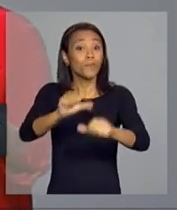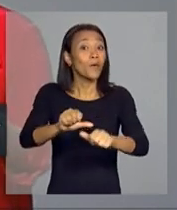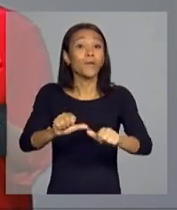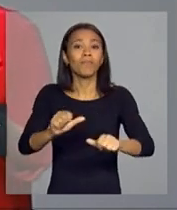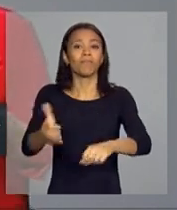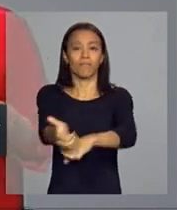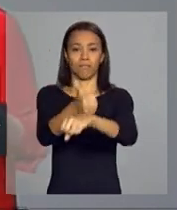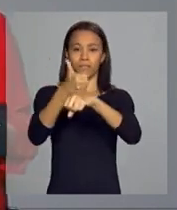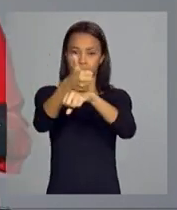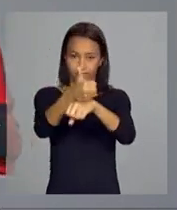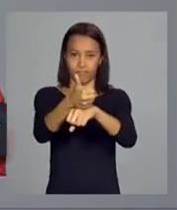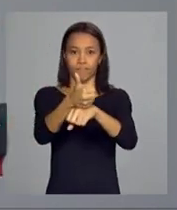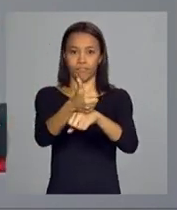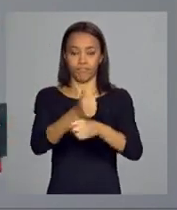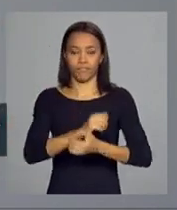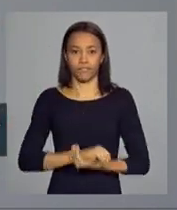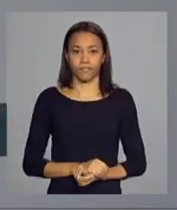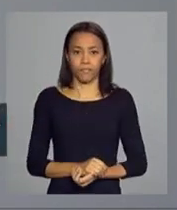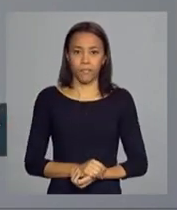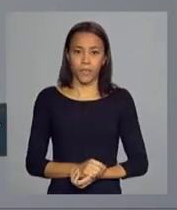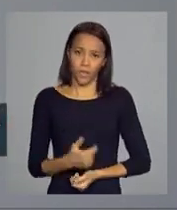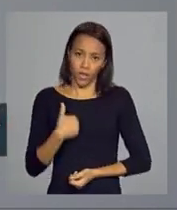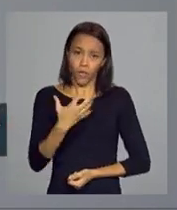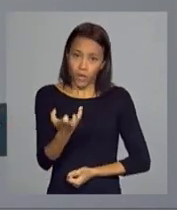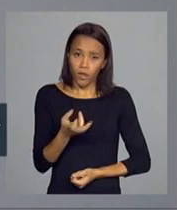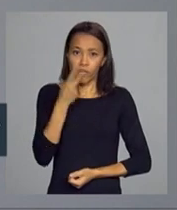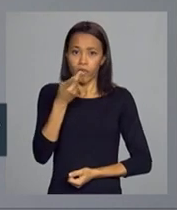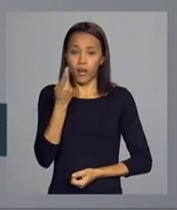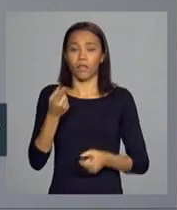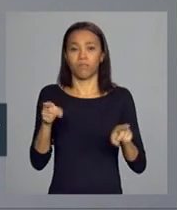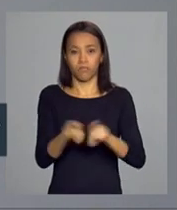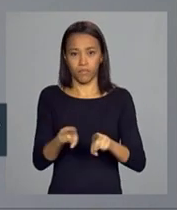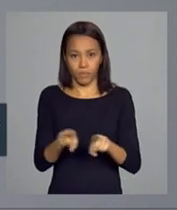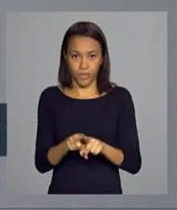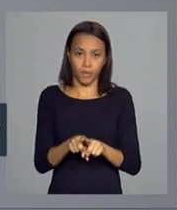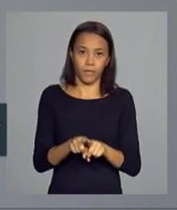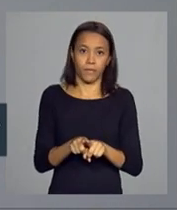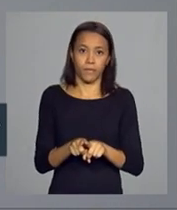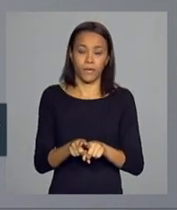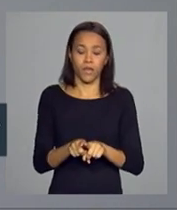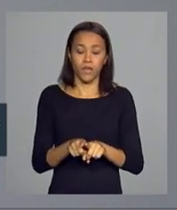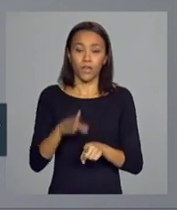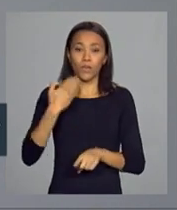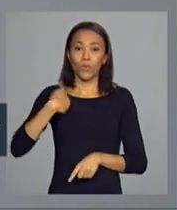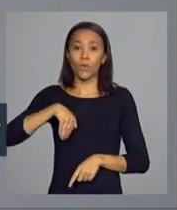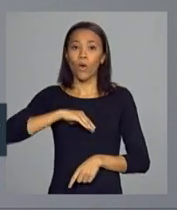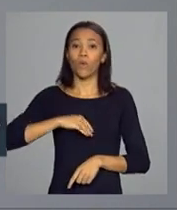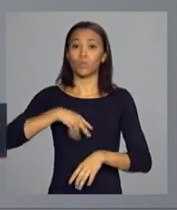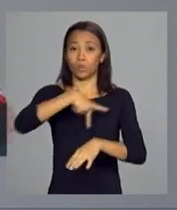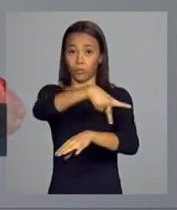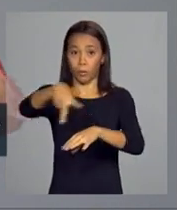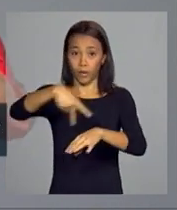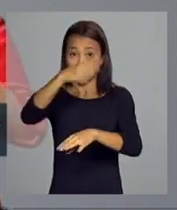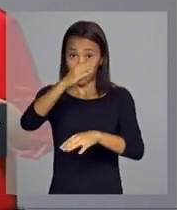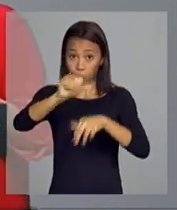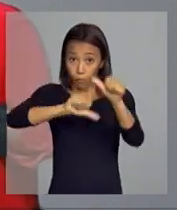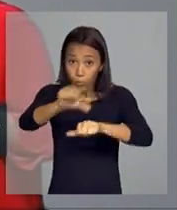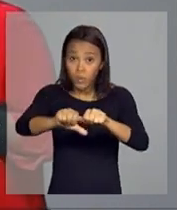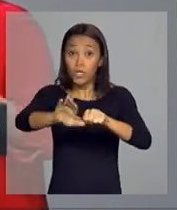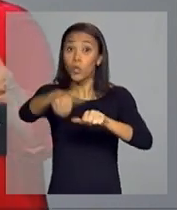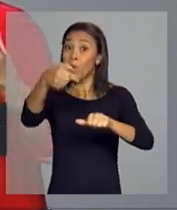melhor. Eu queria dizer também que o nosso país muda e quando ele